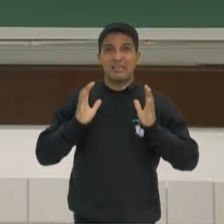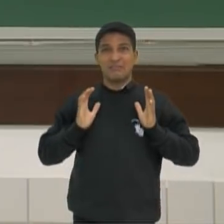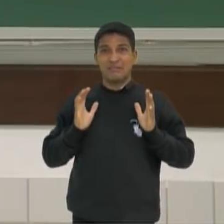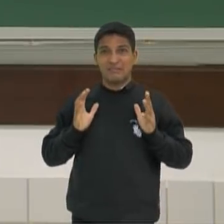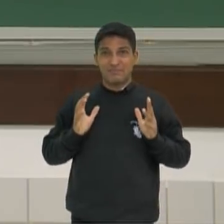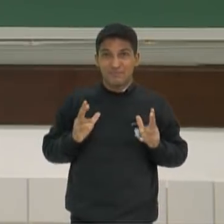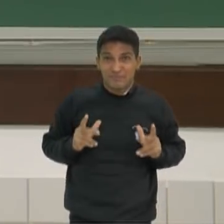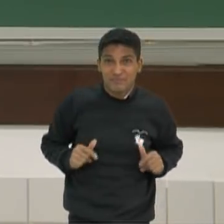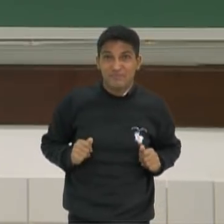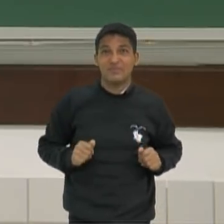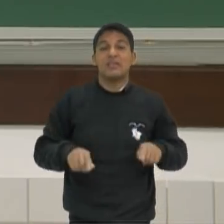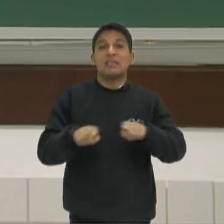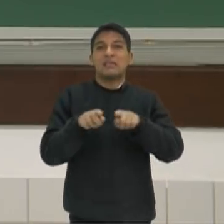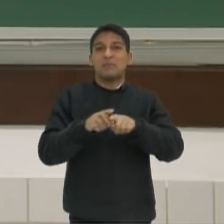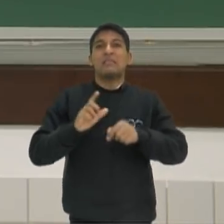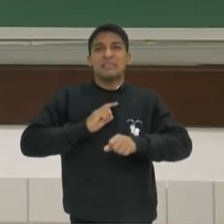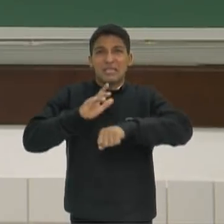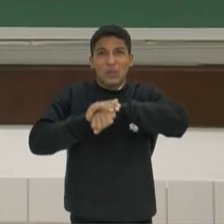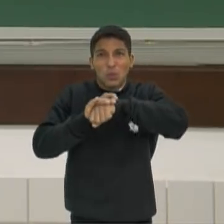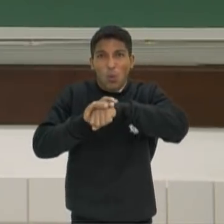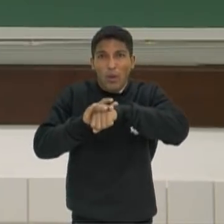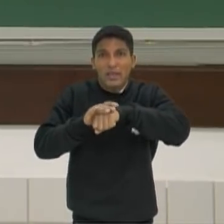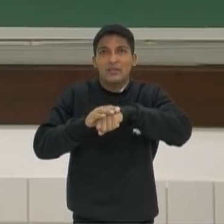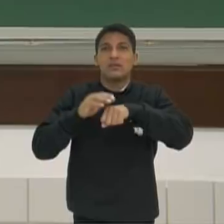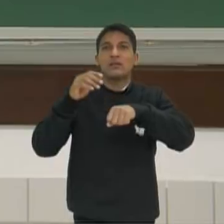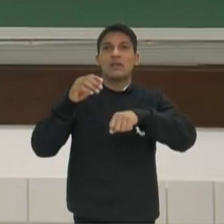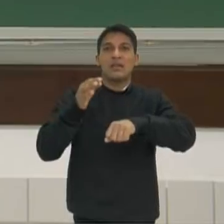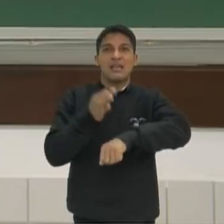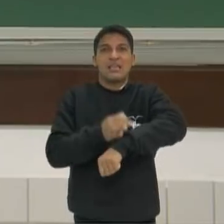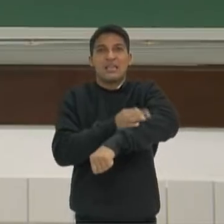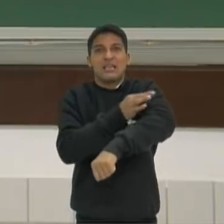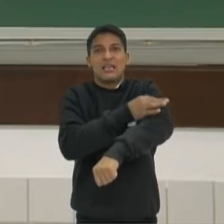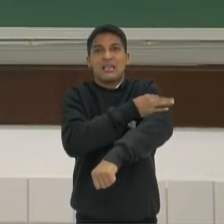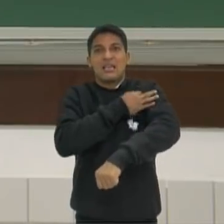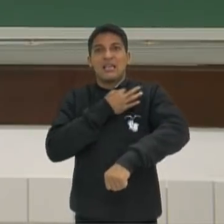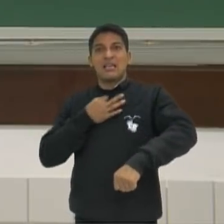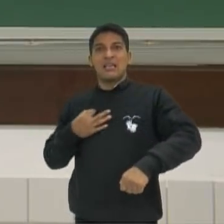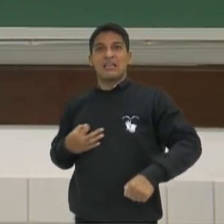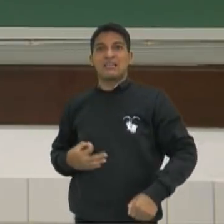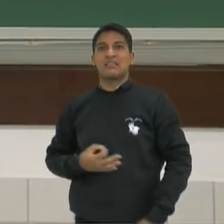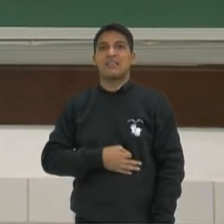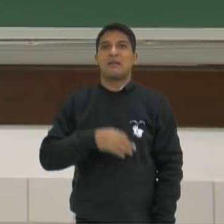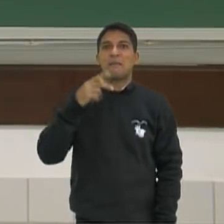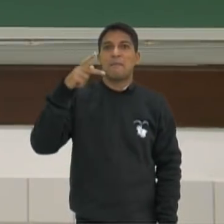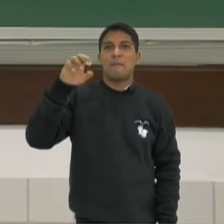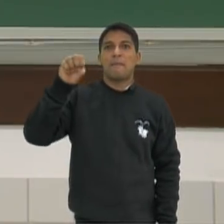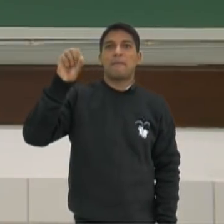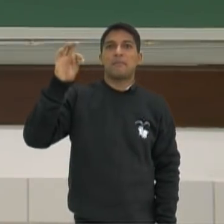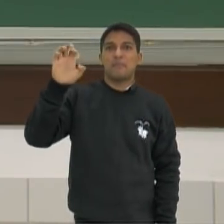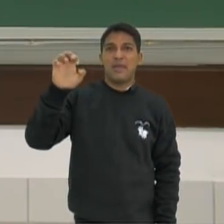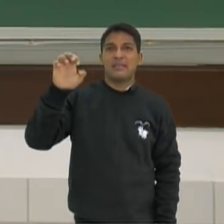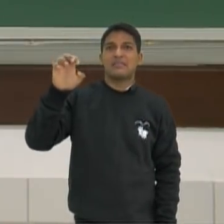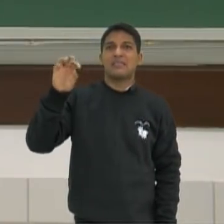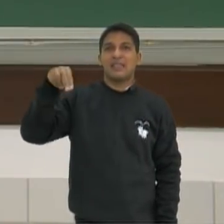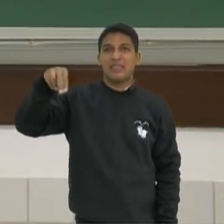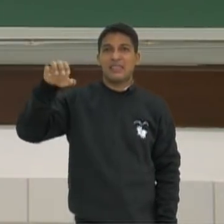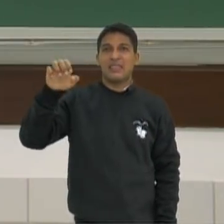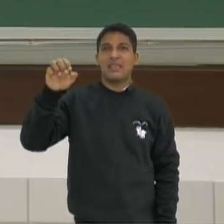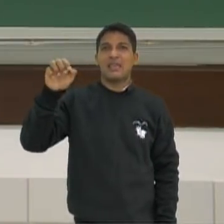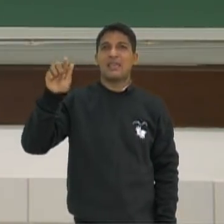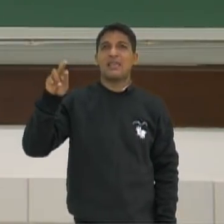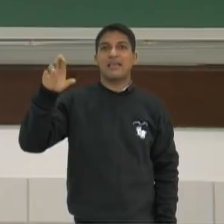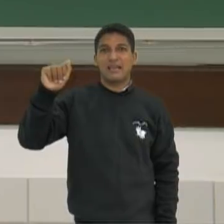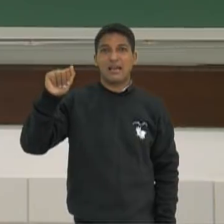peste, a peste negra, que vai dizimar boa parte da população dentro da Europa, no final da Baixa Idade Média, eles vão